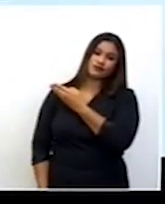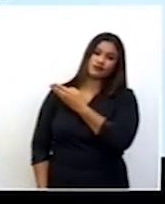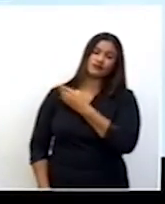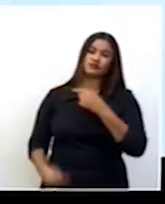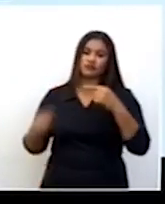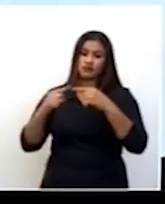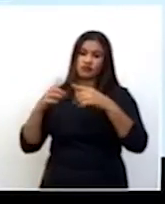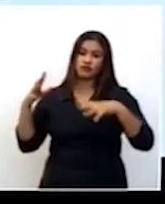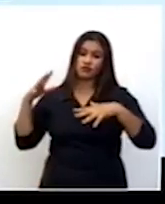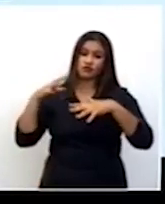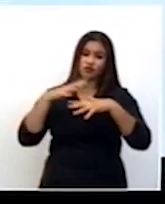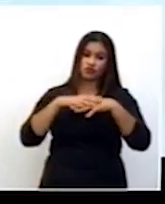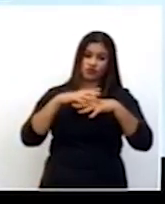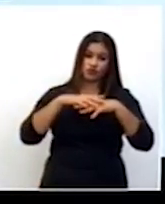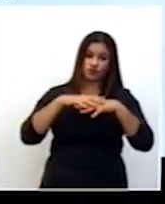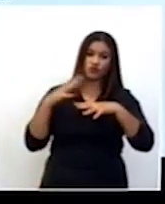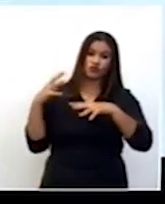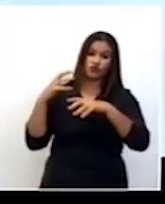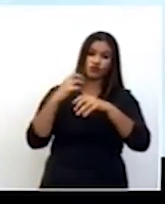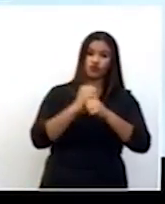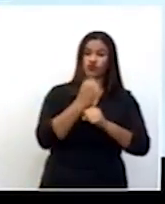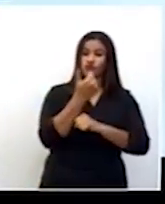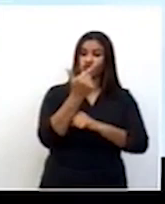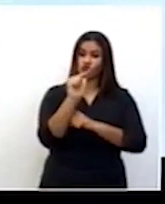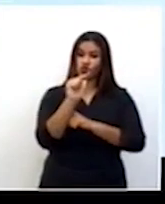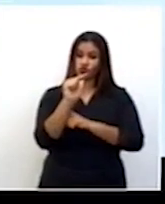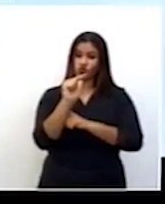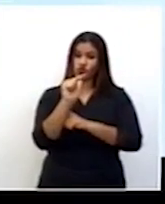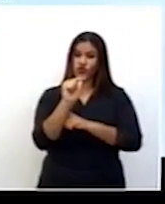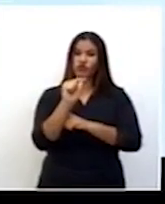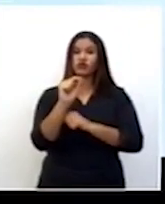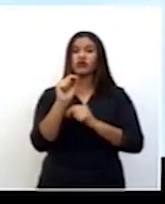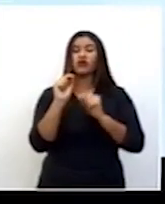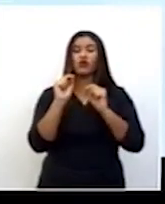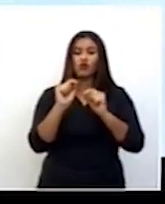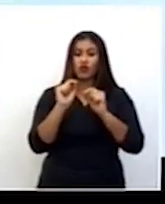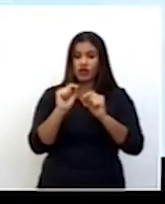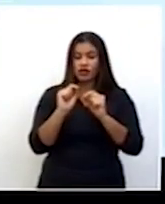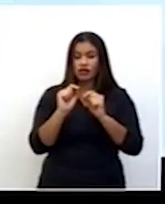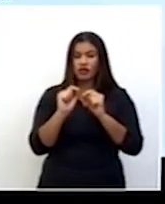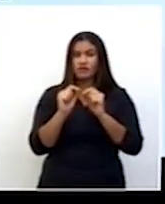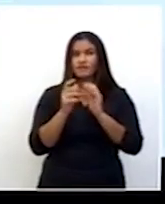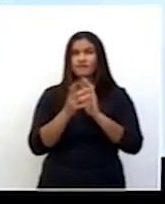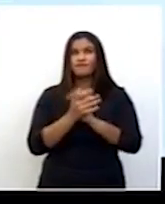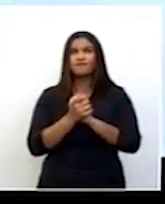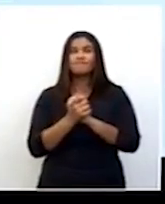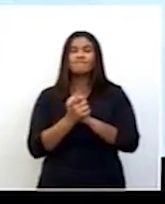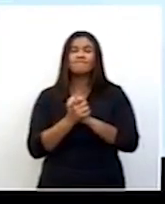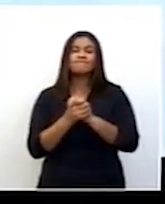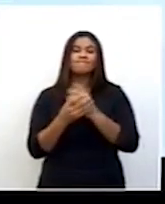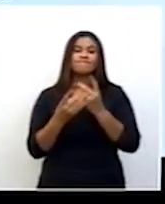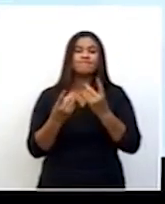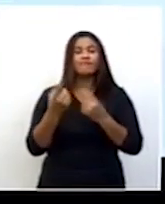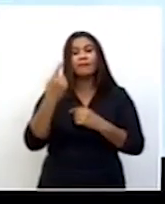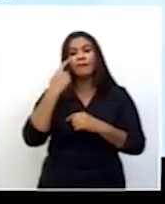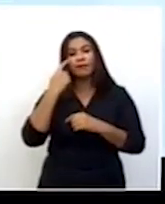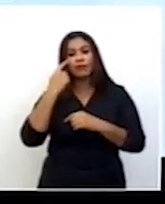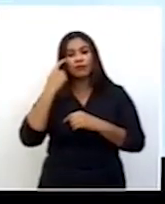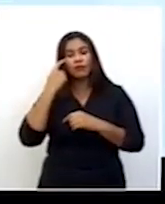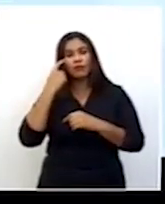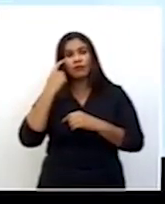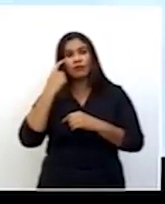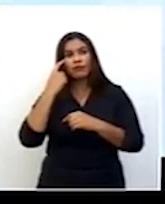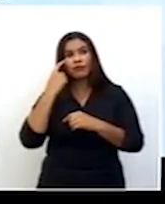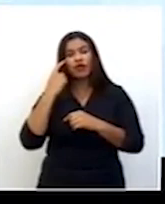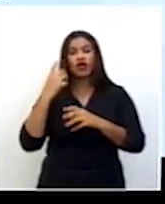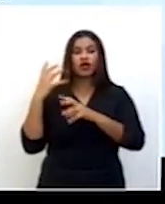somatória. Essa outra somatória aí, se não calcule, né? Se calcule pelo menos a soma dos